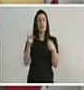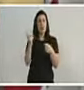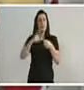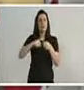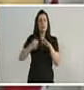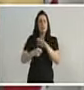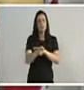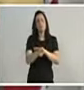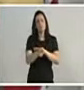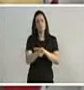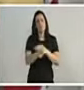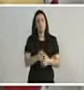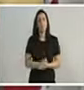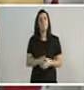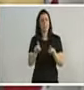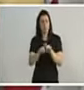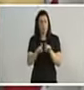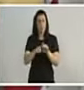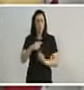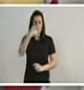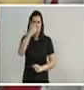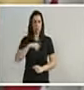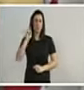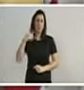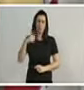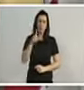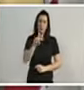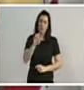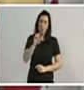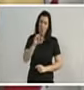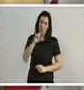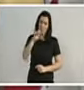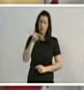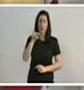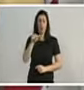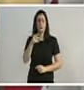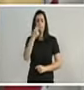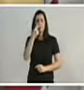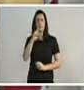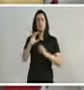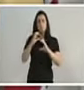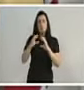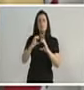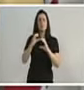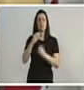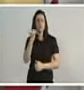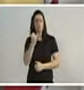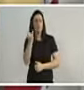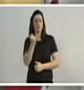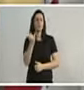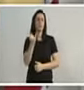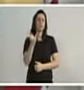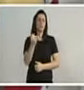investimentos enfim como temos também na pessoa do nosso deputado federal décio lima um canal do diálogo importante que o brasil em muitas situações